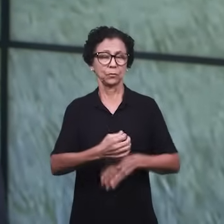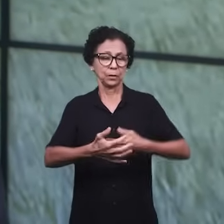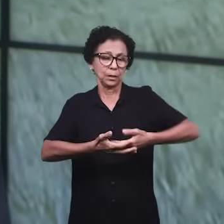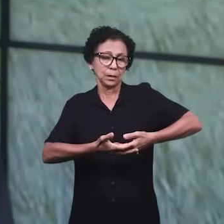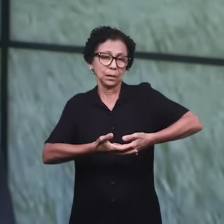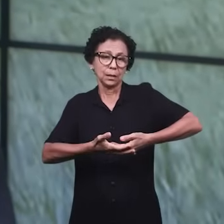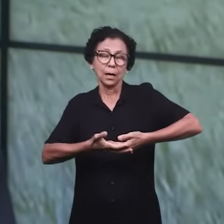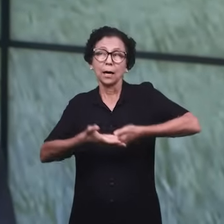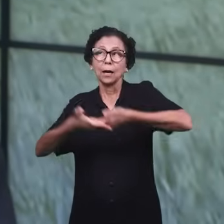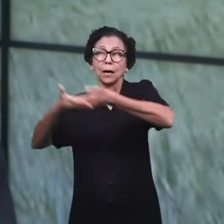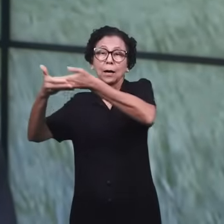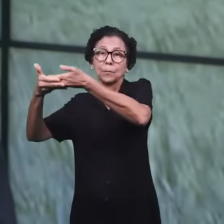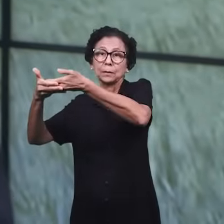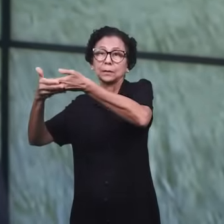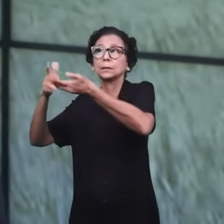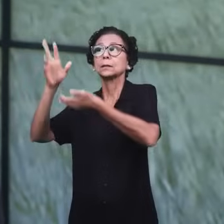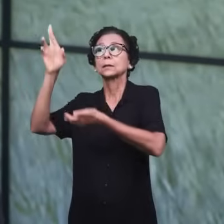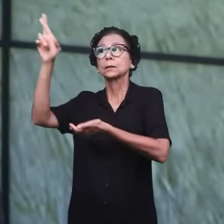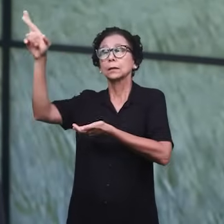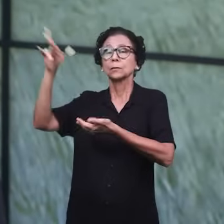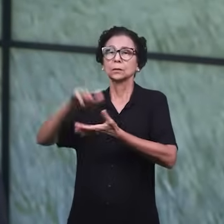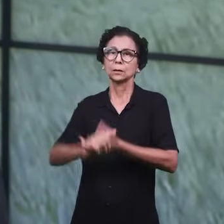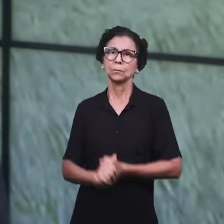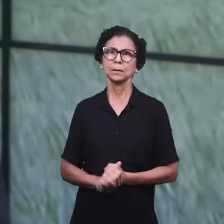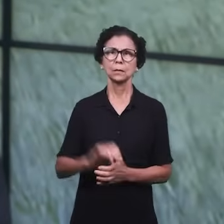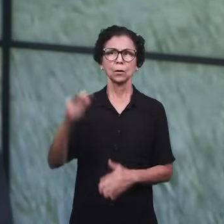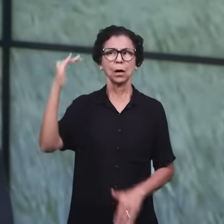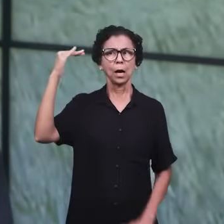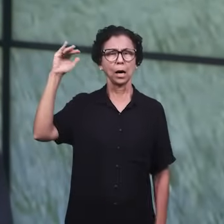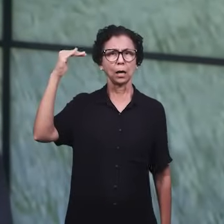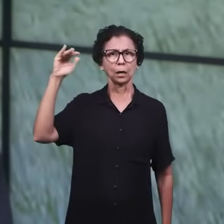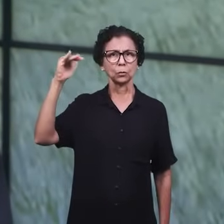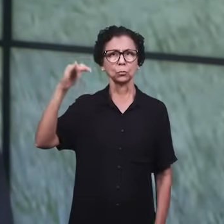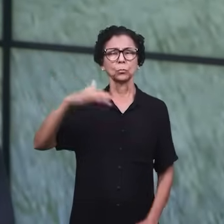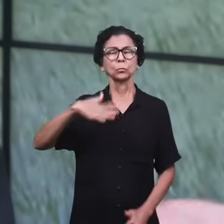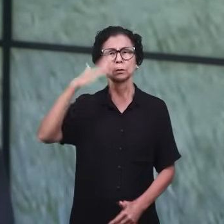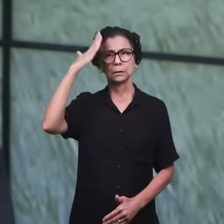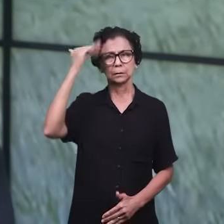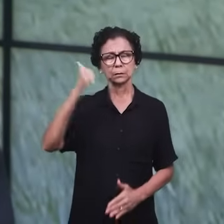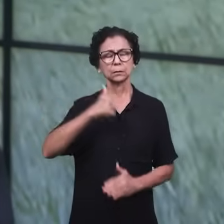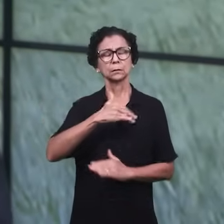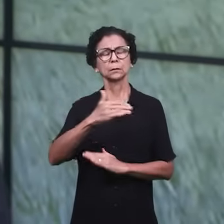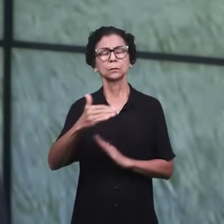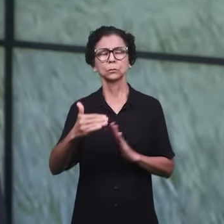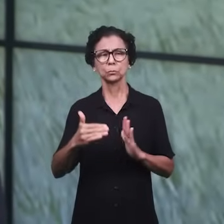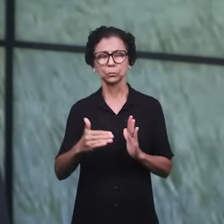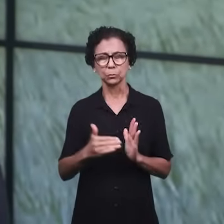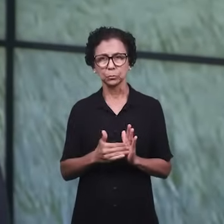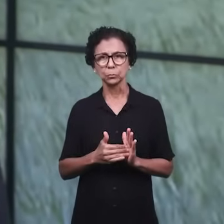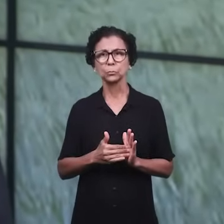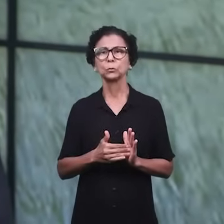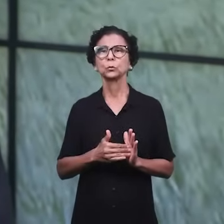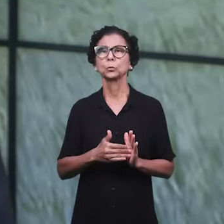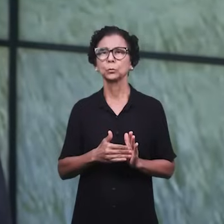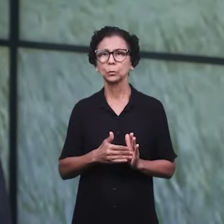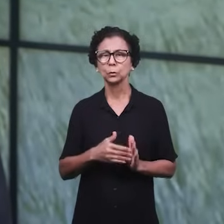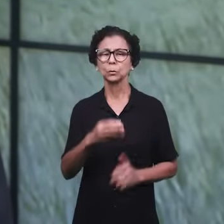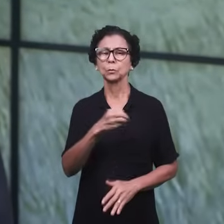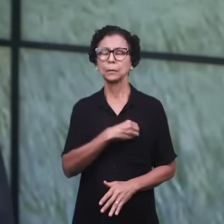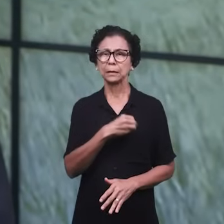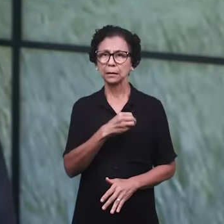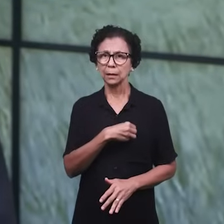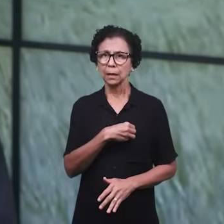fase adulta porque a fase adulta é a fase da consciência então é quando o homem passa a ter consciência do pecado então ele já pode se